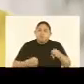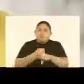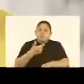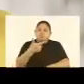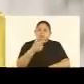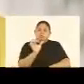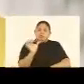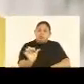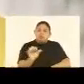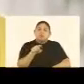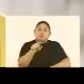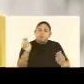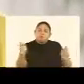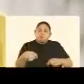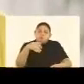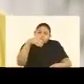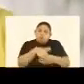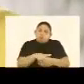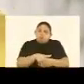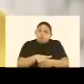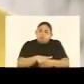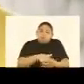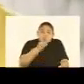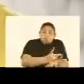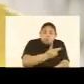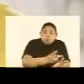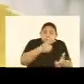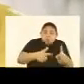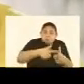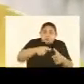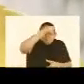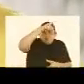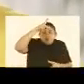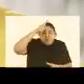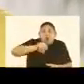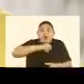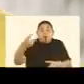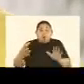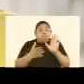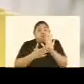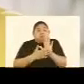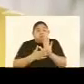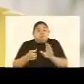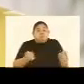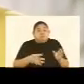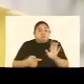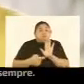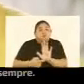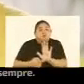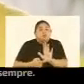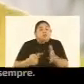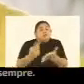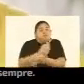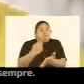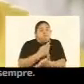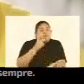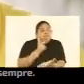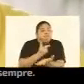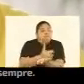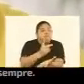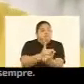Neste ano, você pode votar na continuidade, para que tudo fique como está, ou em quem se apresenta como mudança, mas está ao lado